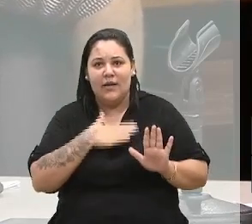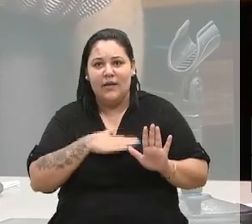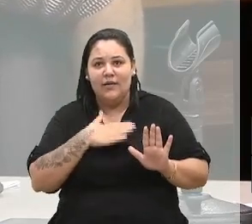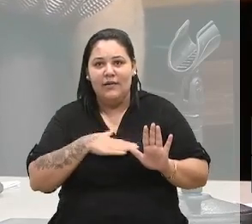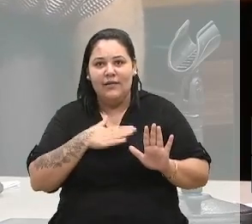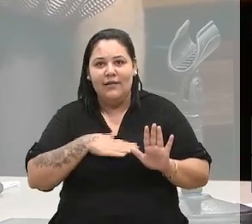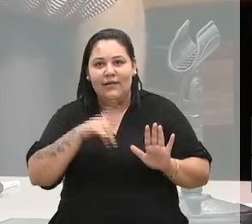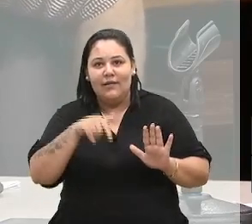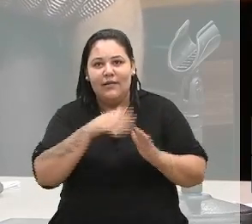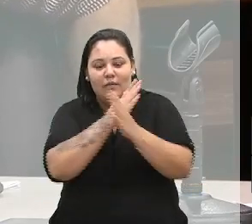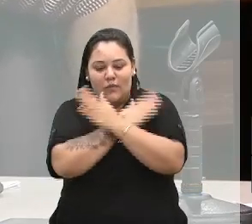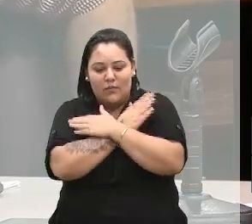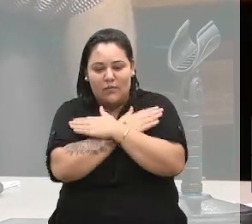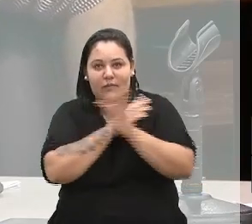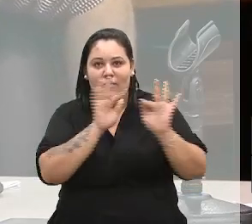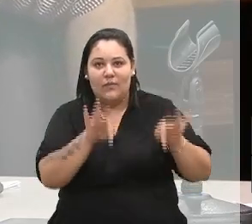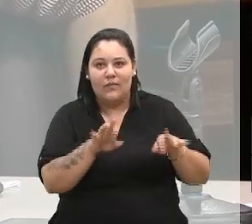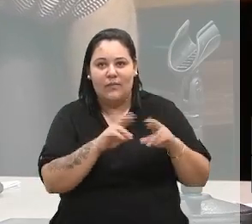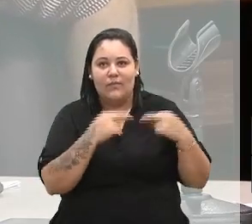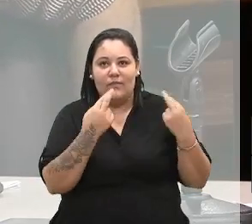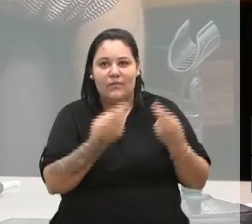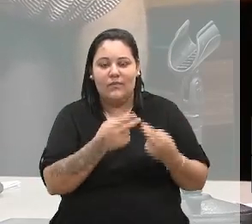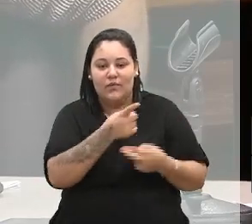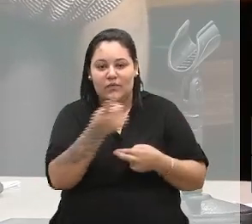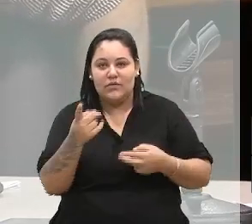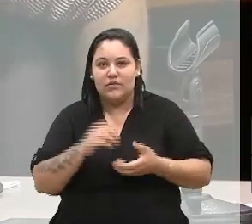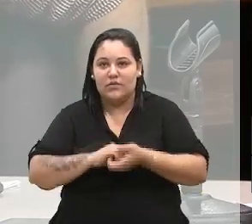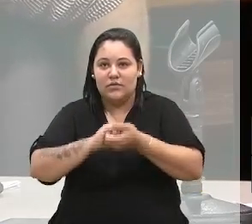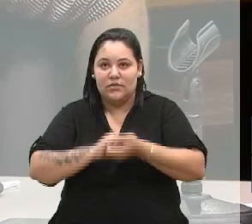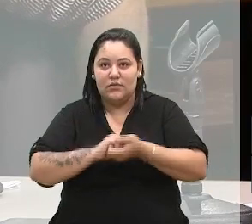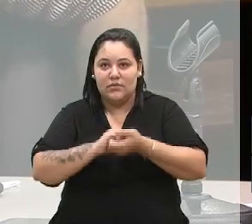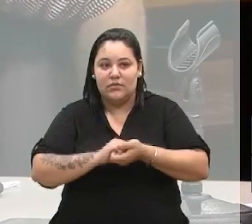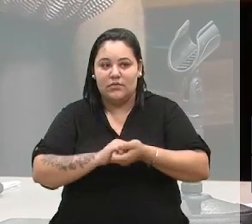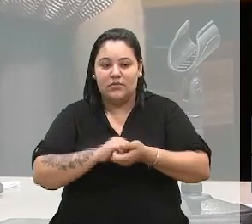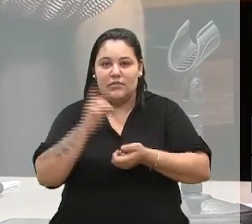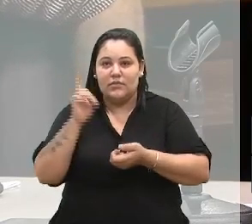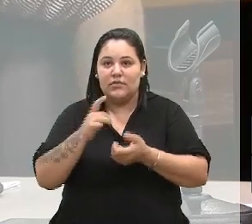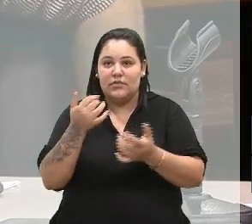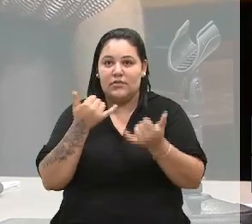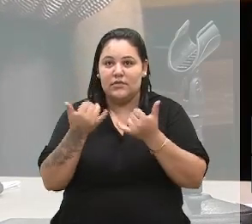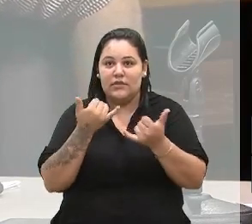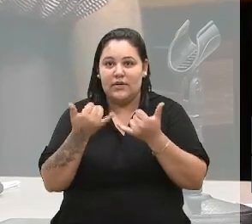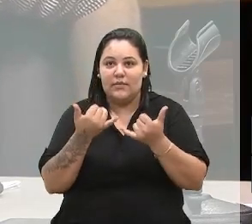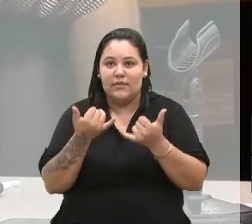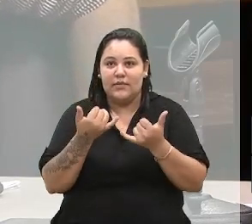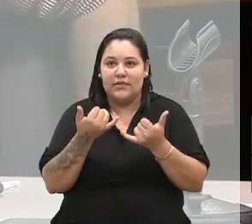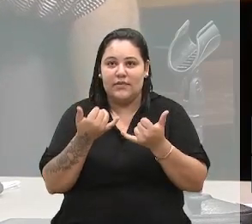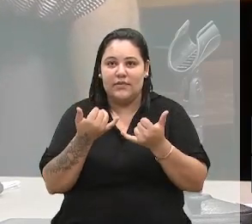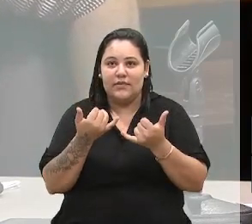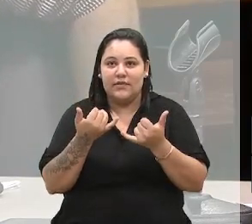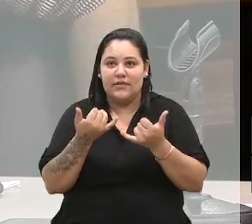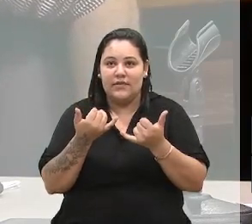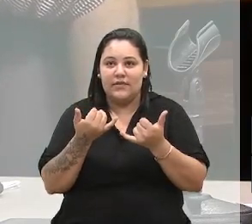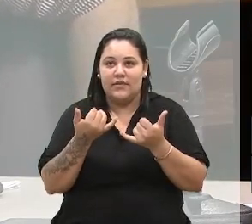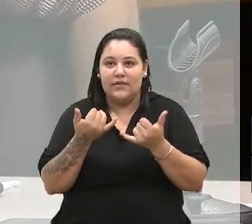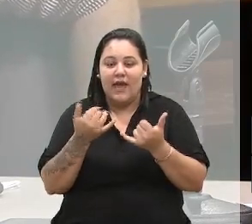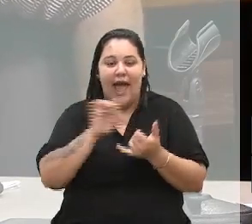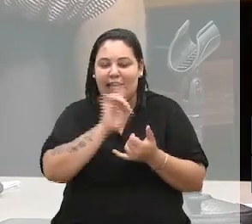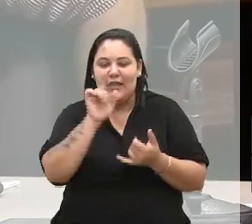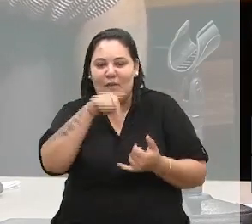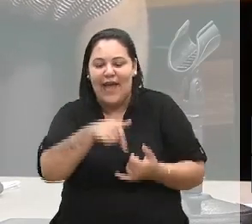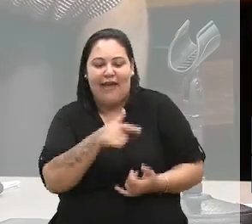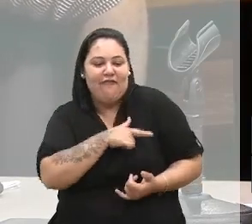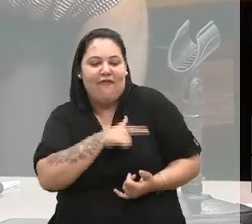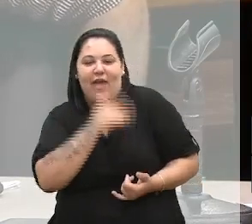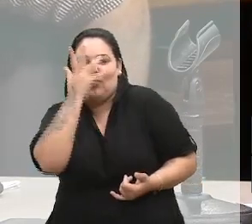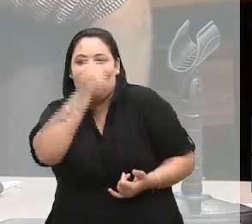da sessão, para vocês fazerem as pazes, vereadoras, né? Para ser o exemplo. Aqui não é quem é mais bonita e quem é mais